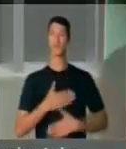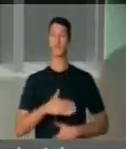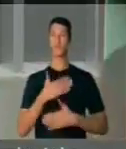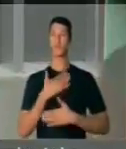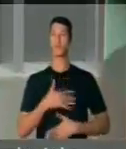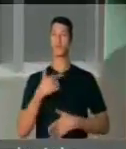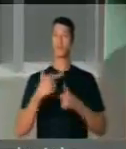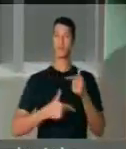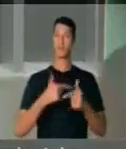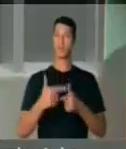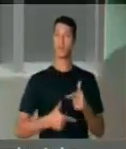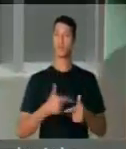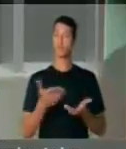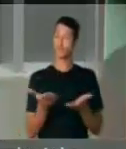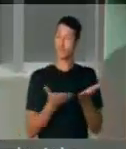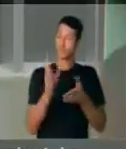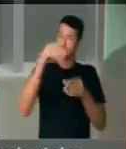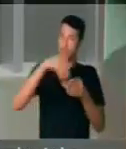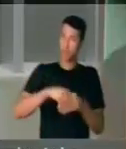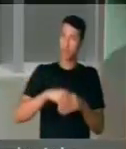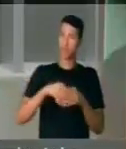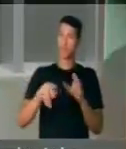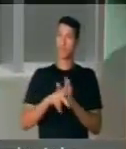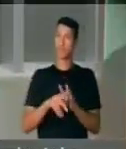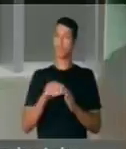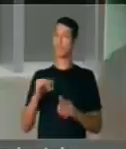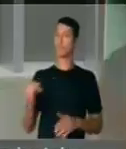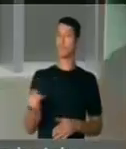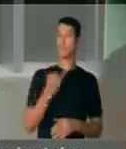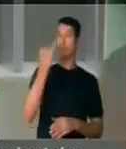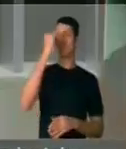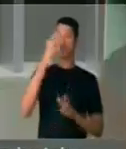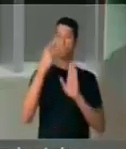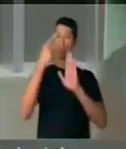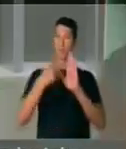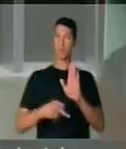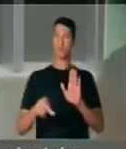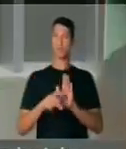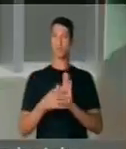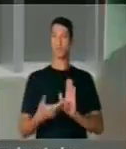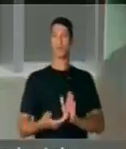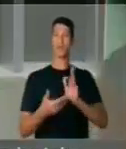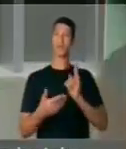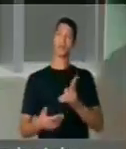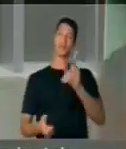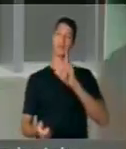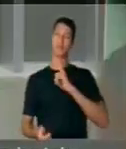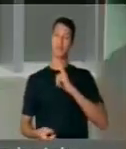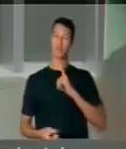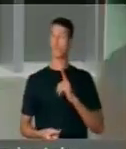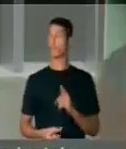para trabalhar e para me inserir entre os importantes projetos que essa casa sempre teve.